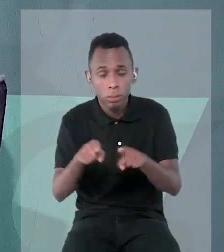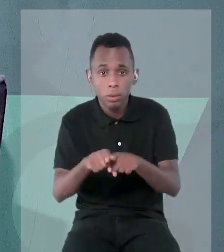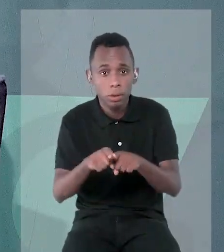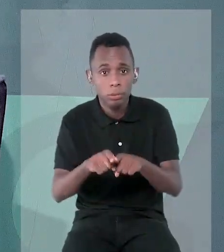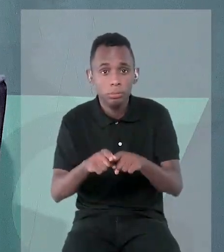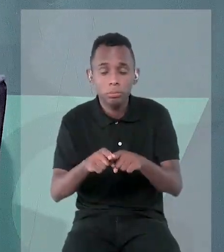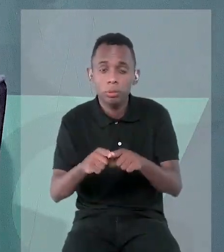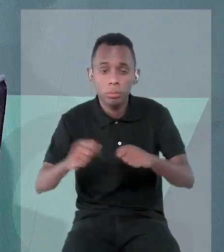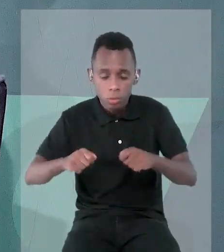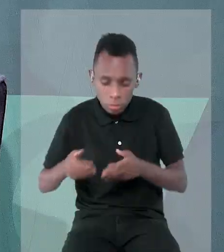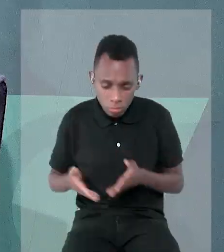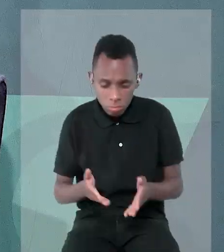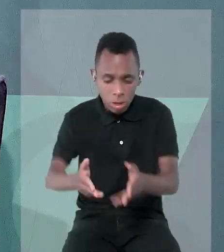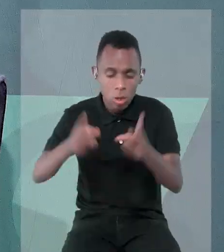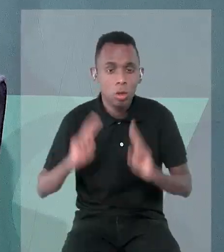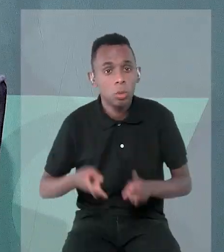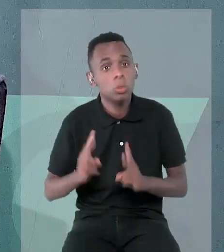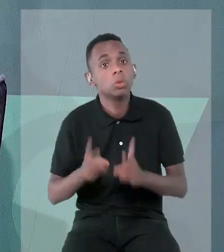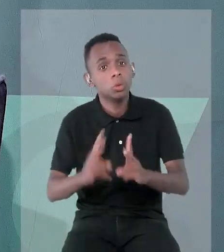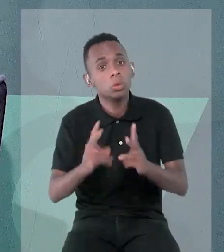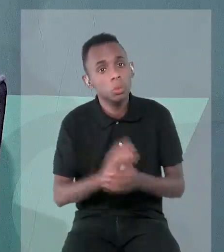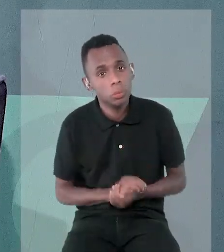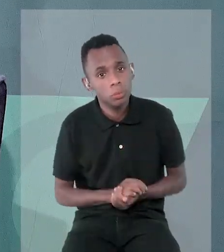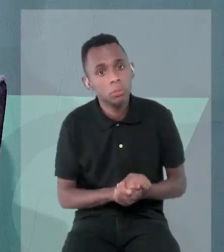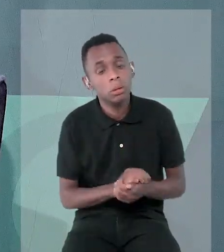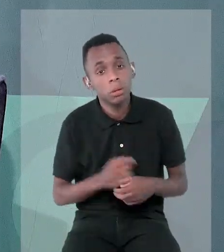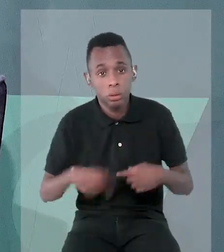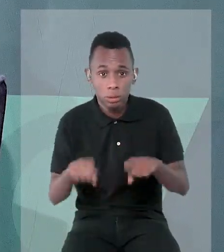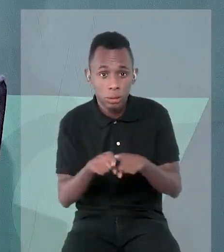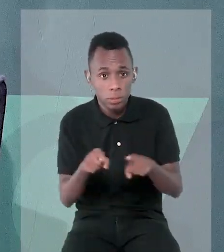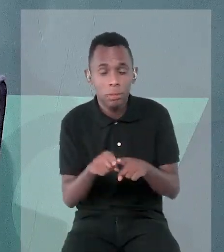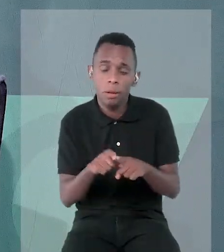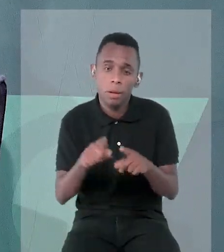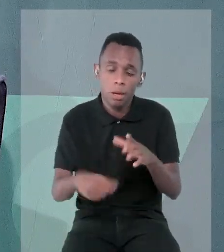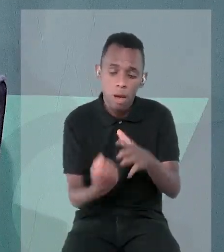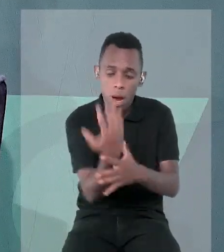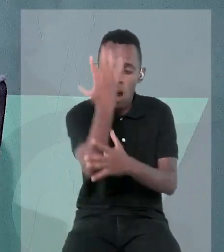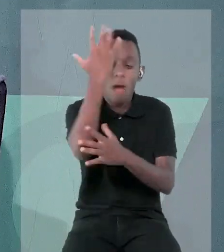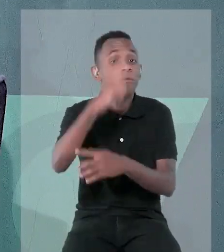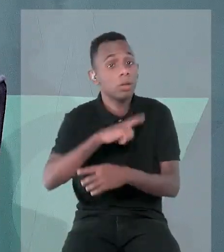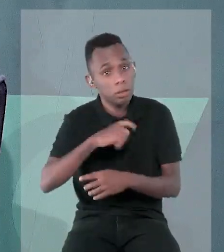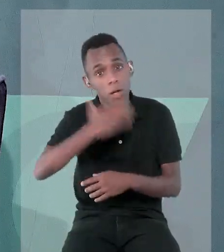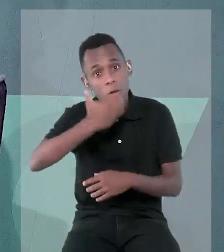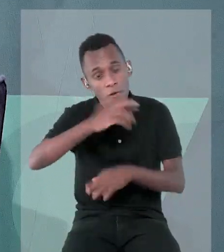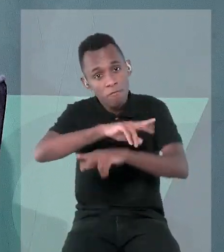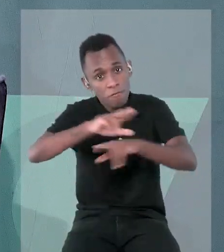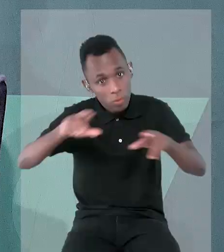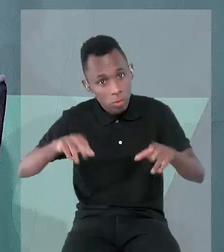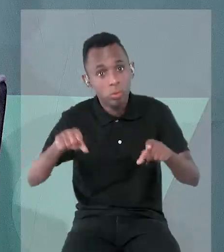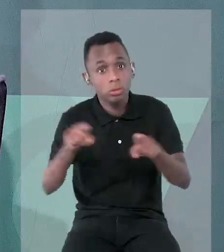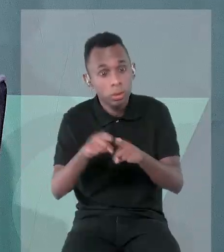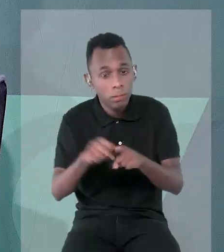seca, permitir que a nascente seja permanente. Muitas vezes são árvores frutíferas, a gente tenta ter um mix produtivo, coloca mel